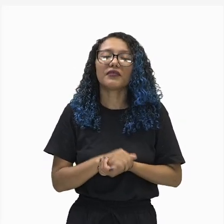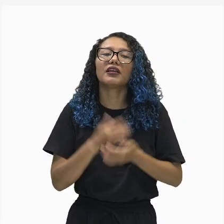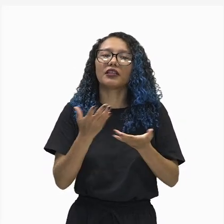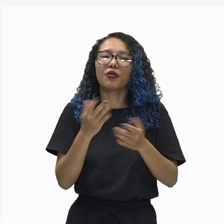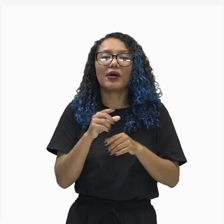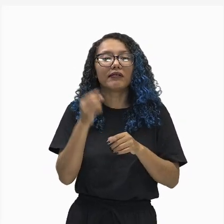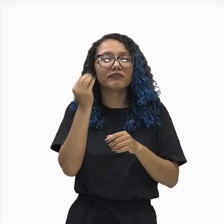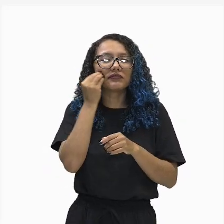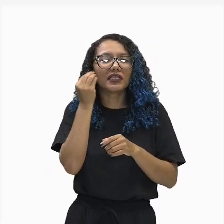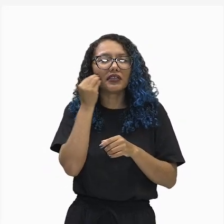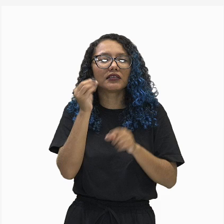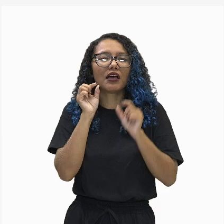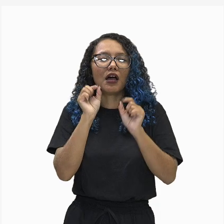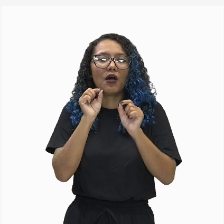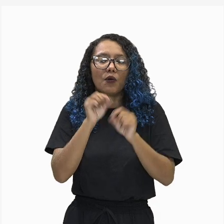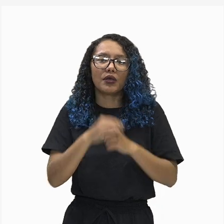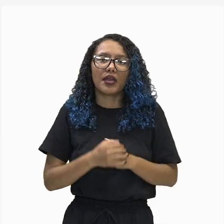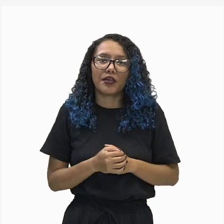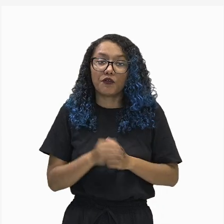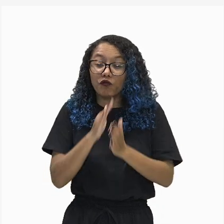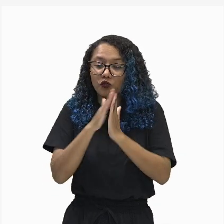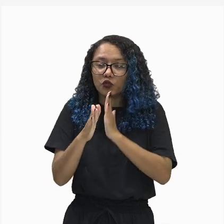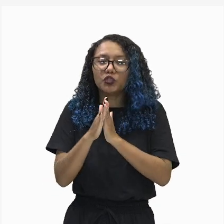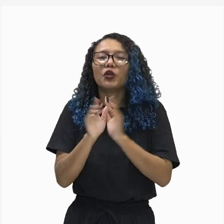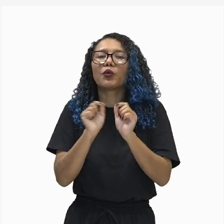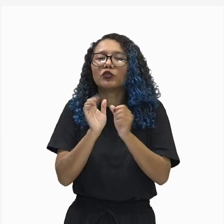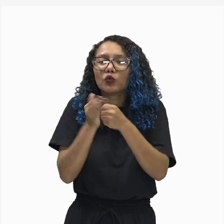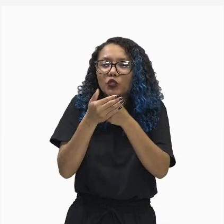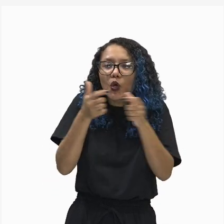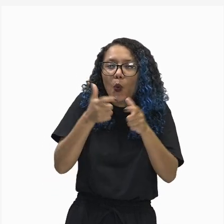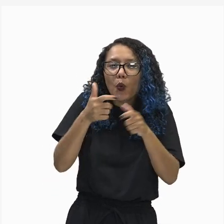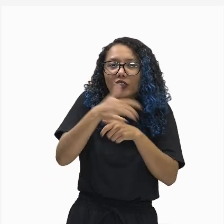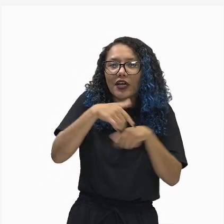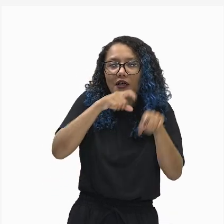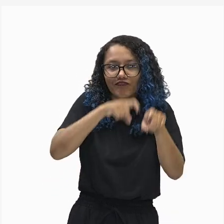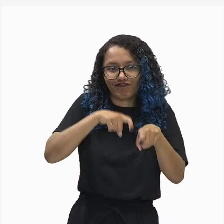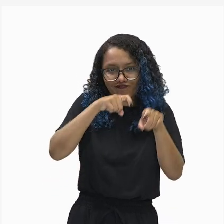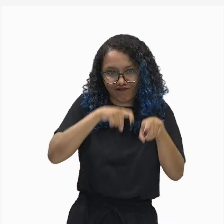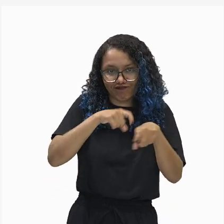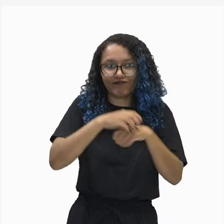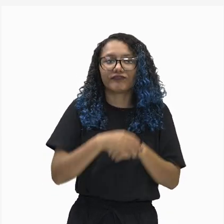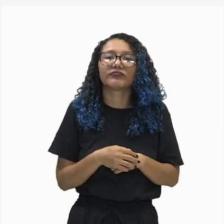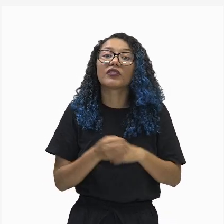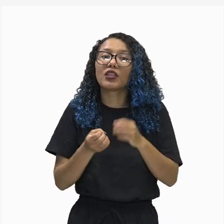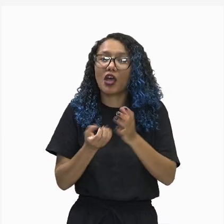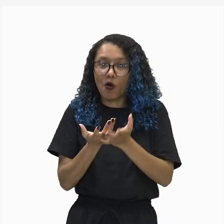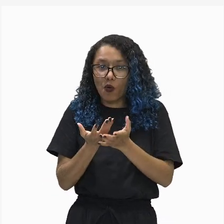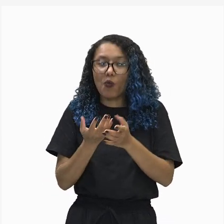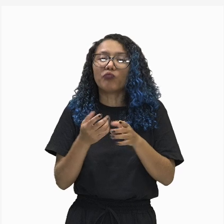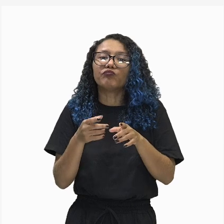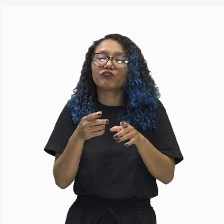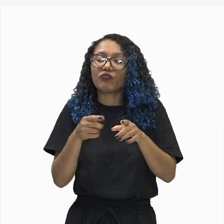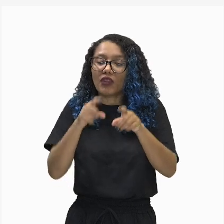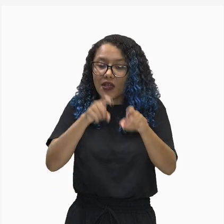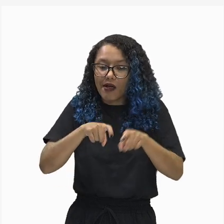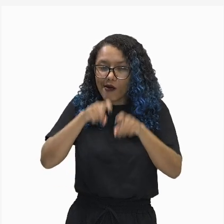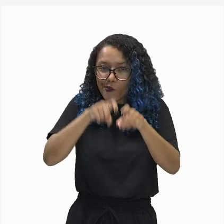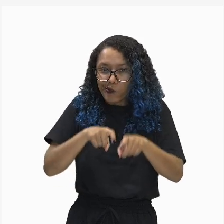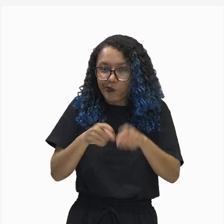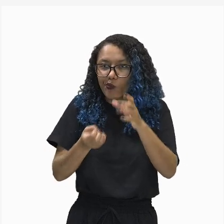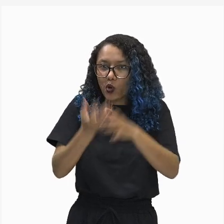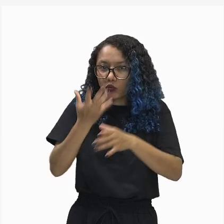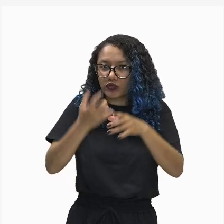invasor, muitos se refugiaram então no campo, até mesmo a produção agrícola voltou-se para a autossuficiência